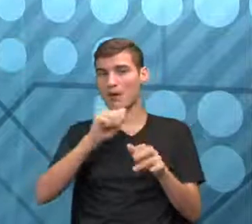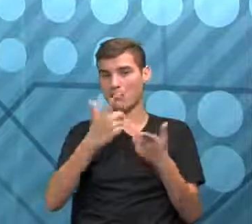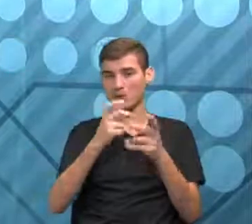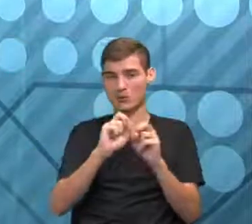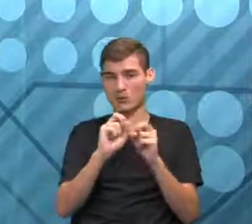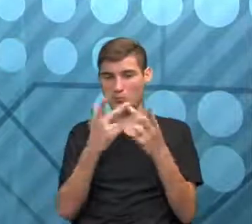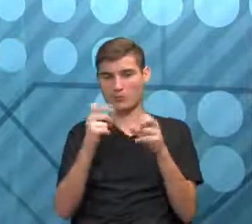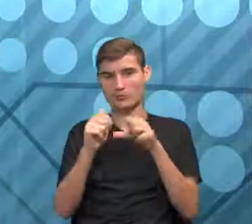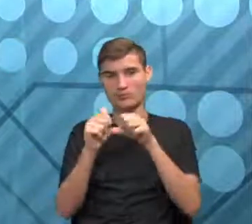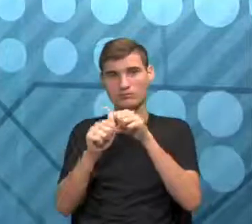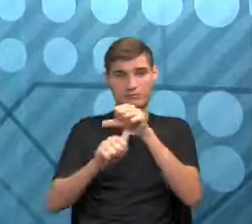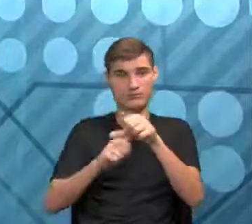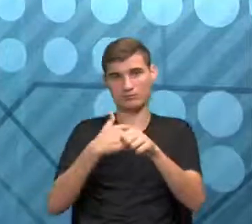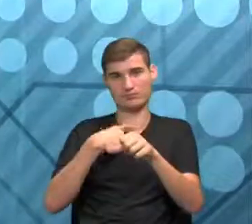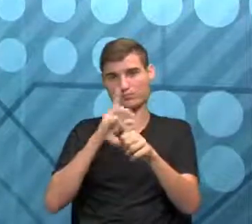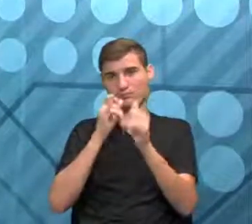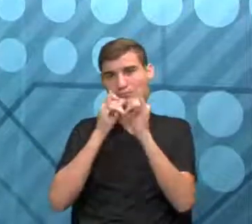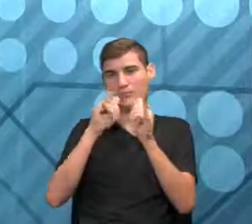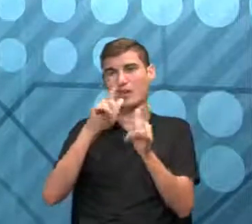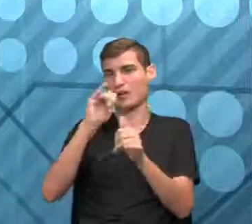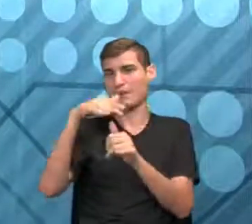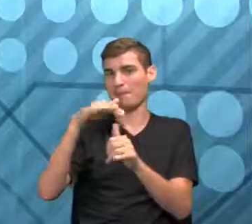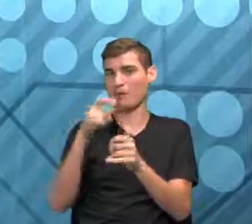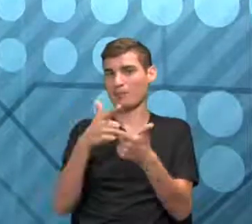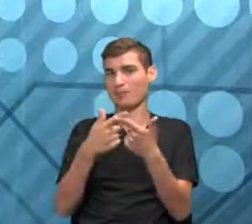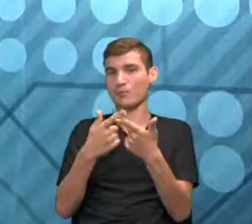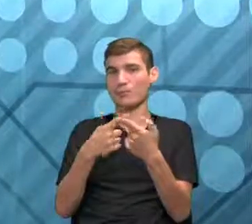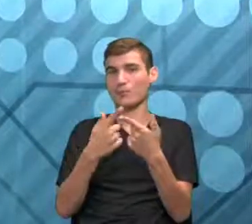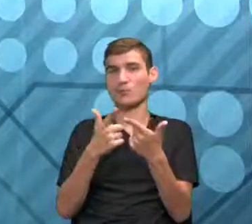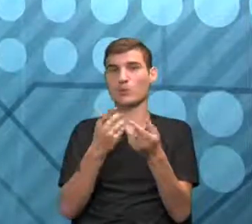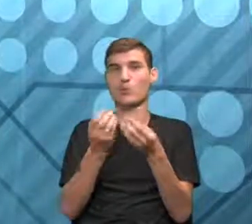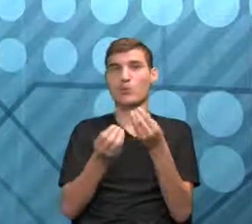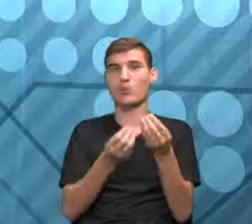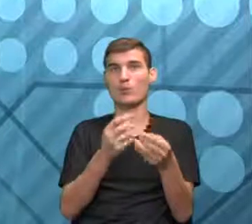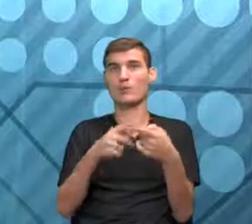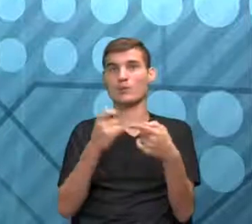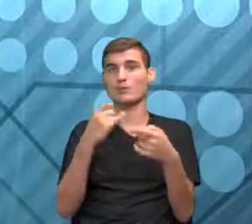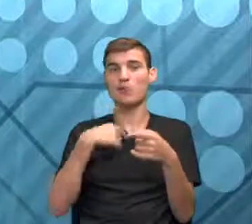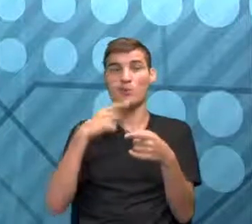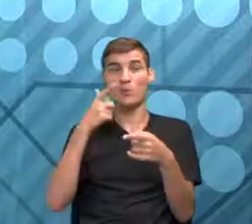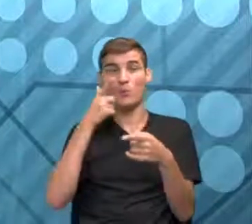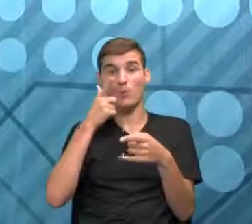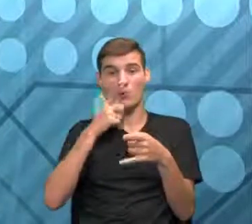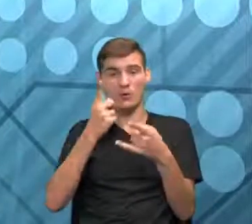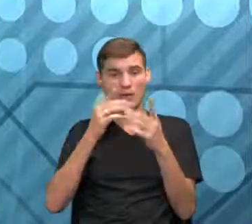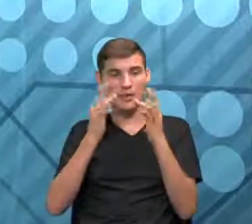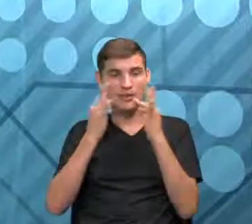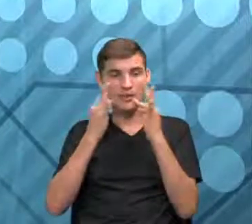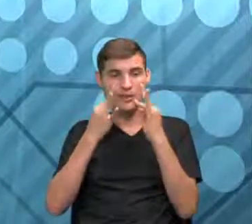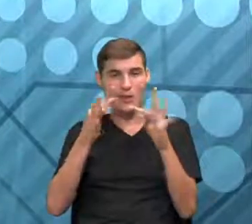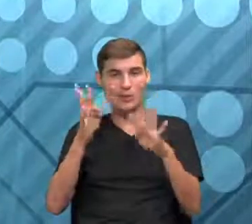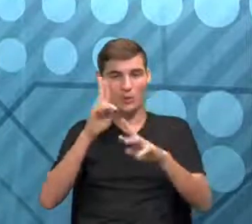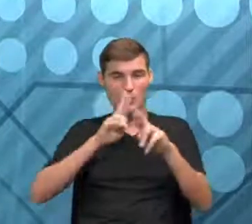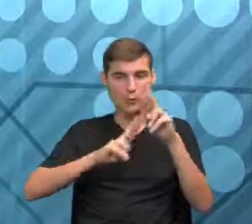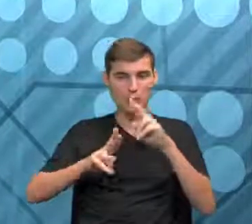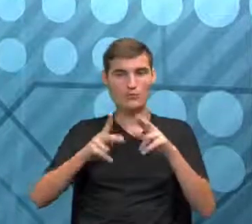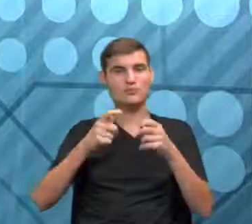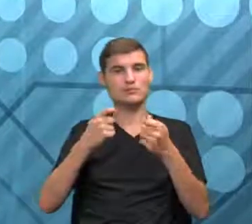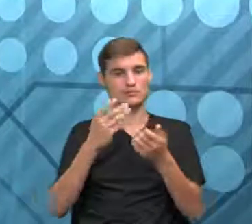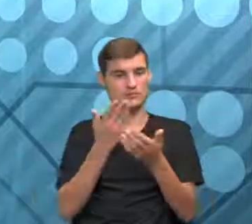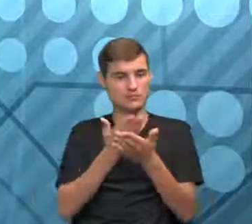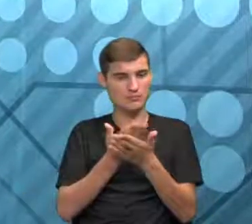transmitir, lógico, não vou fazer uma transmissão em raio gama porque não tem como. Mas se algum dia conseguir fazer uma tecnologia, vai ter que